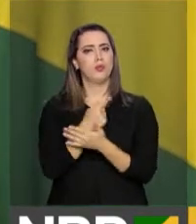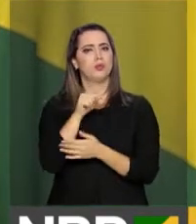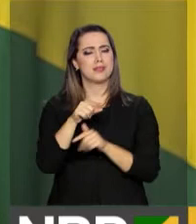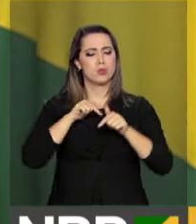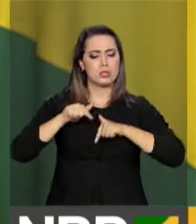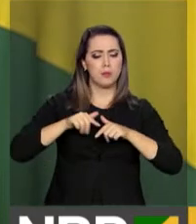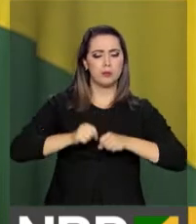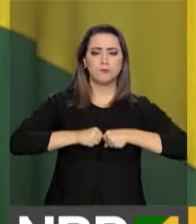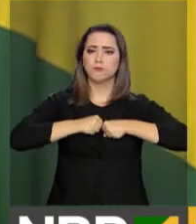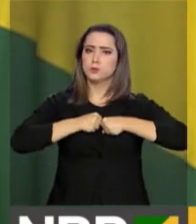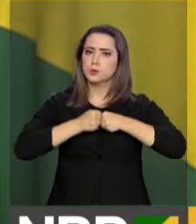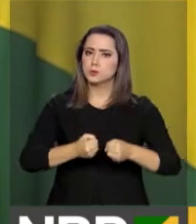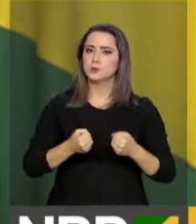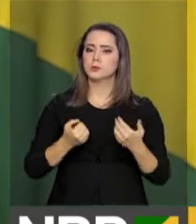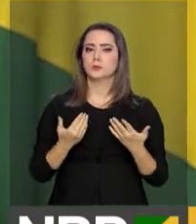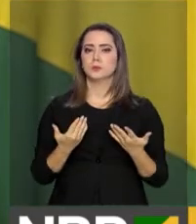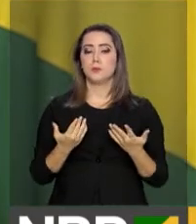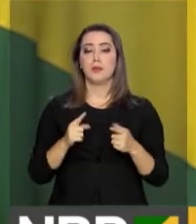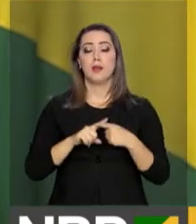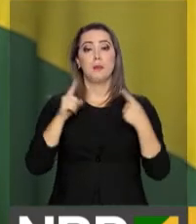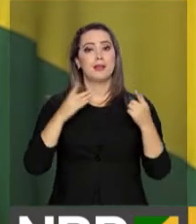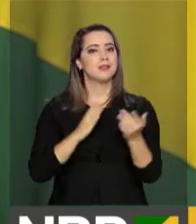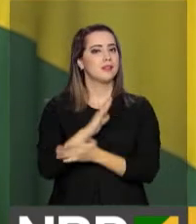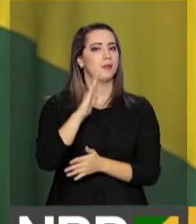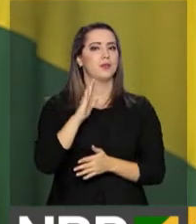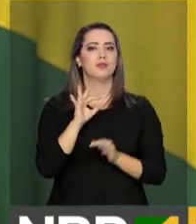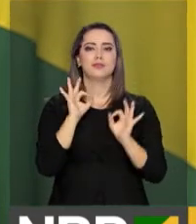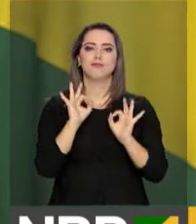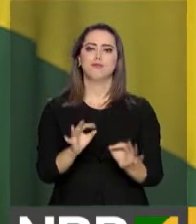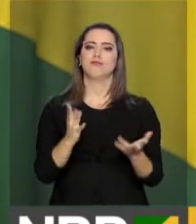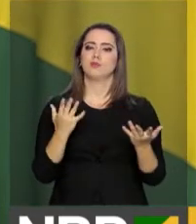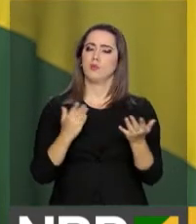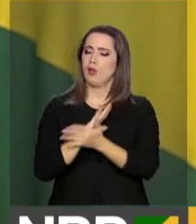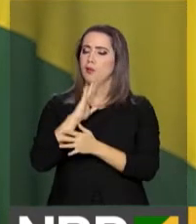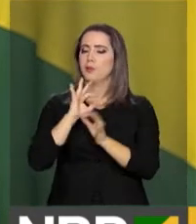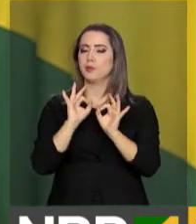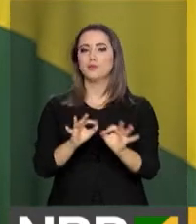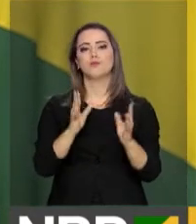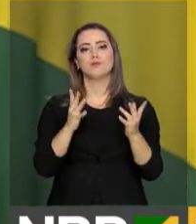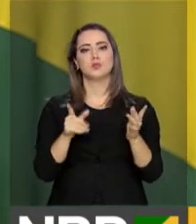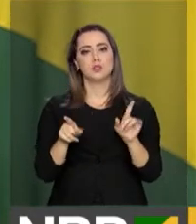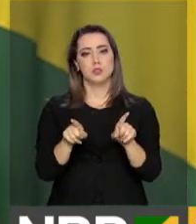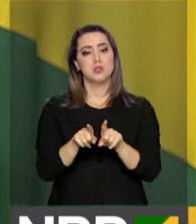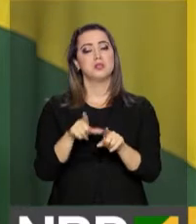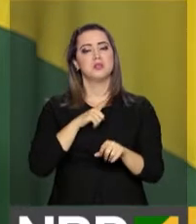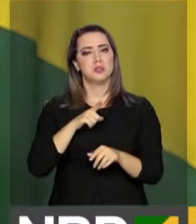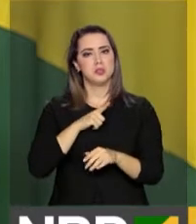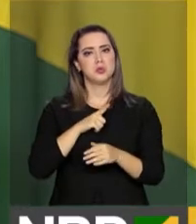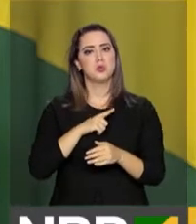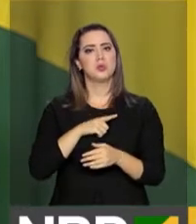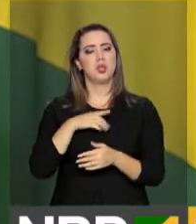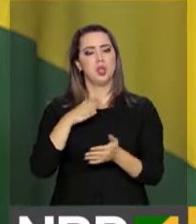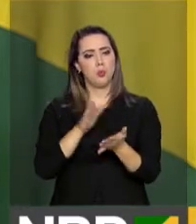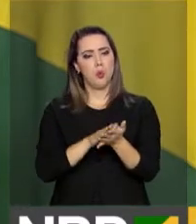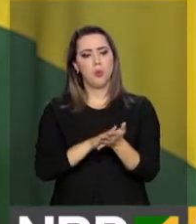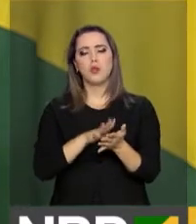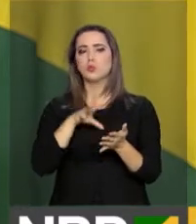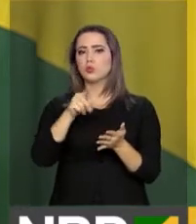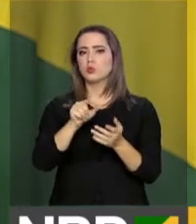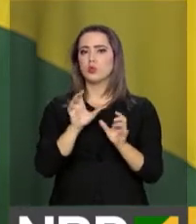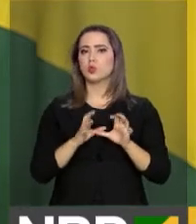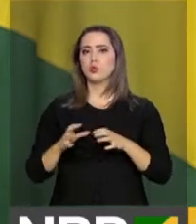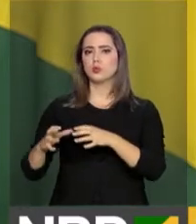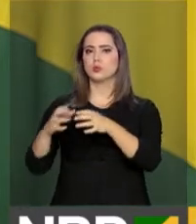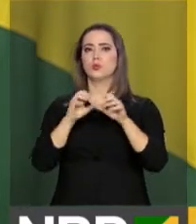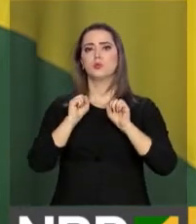da reforma mas ela foi aprovado e aprovada tem o aplauso eo apoio de praticamente toda a